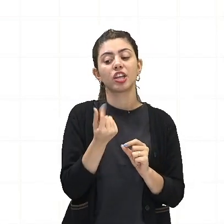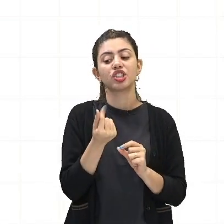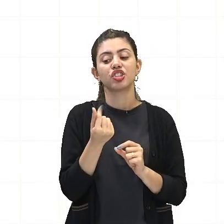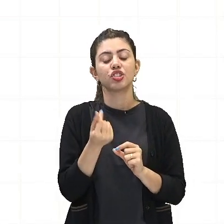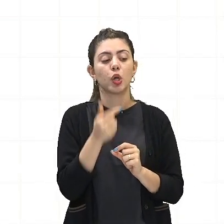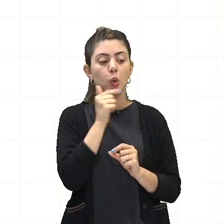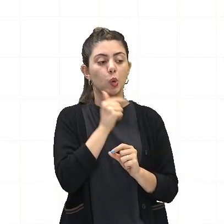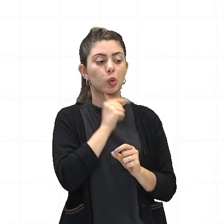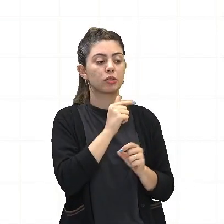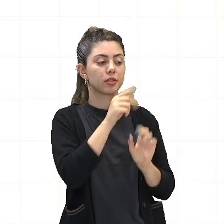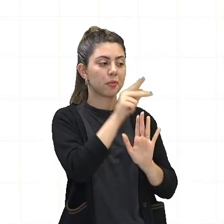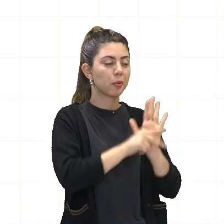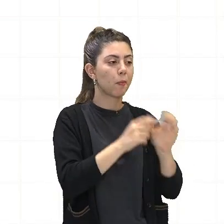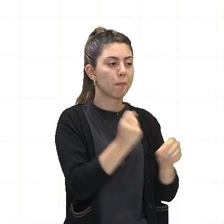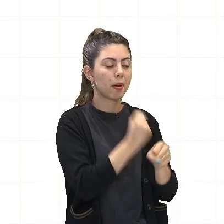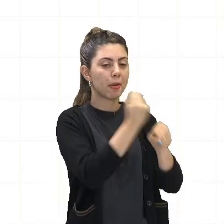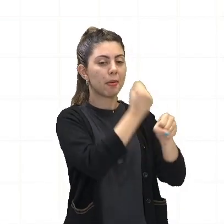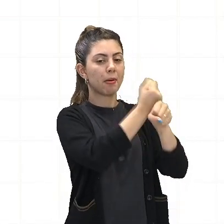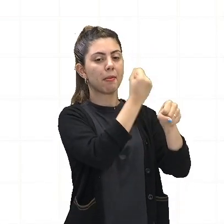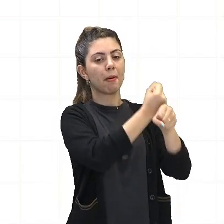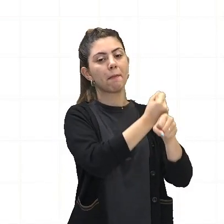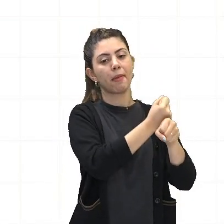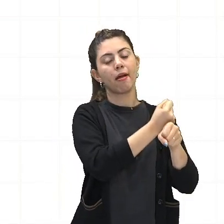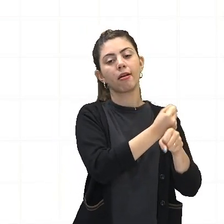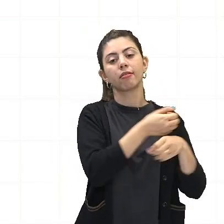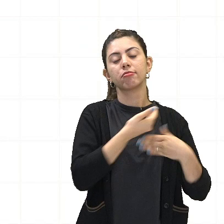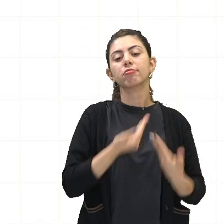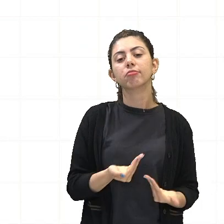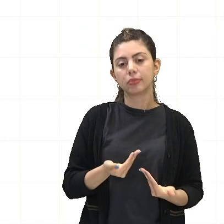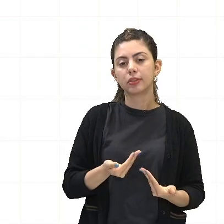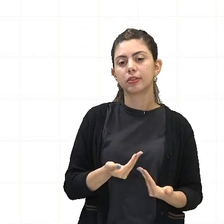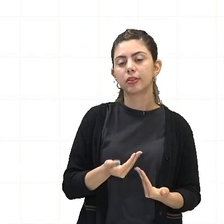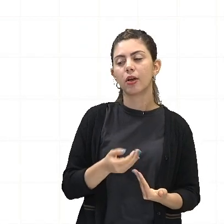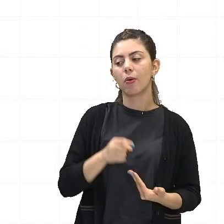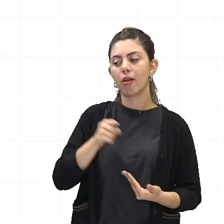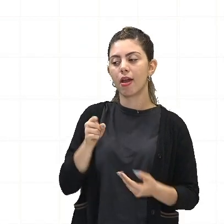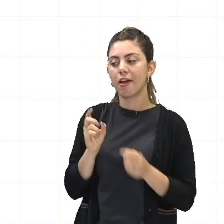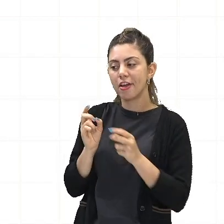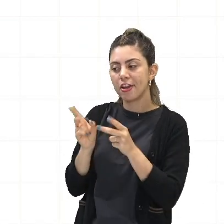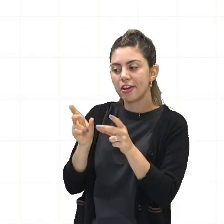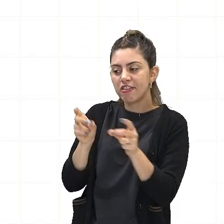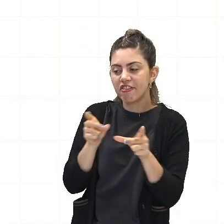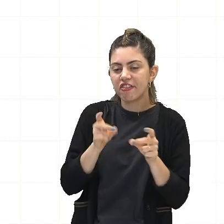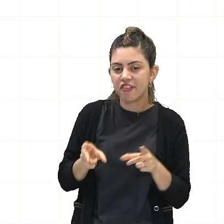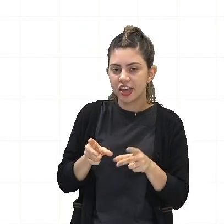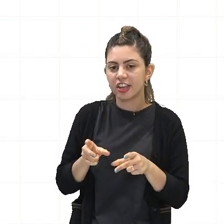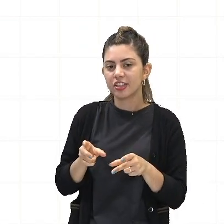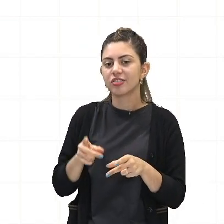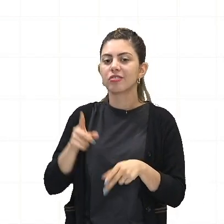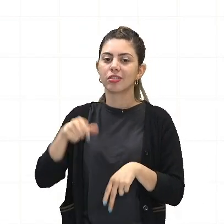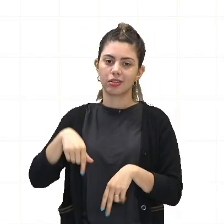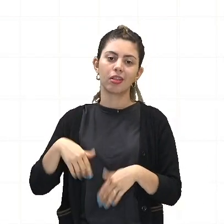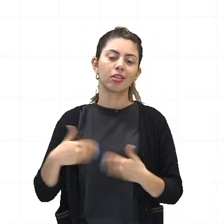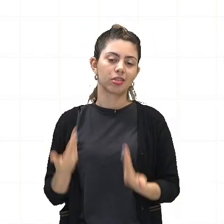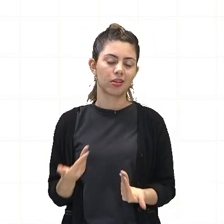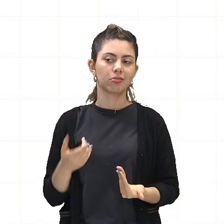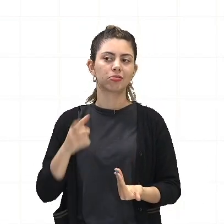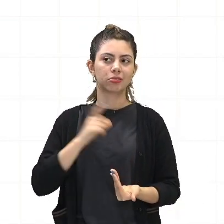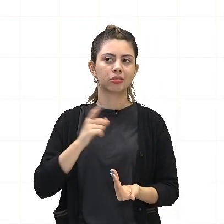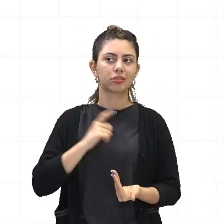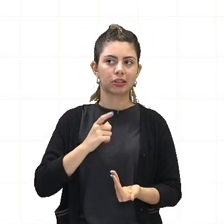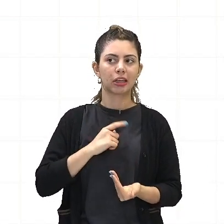século XVI que se concedesse a absolvição aos fiéis em troca de uma doação em dinheiro